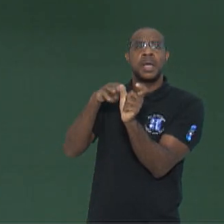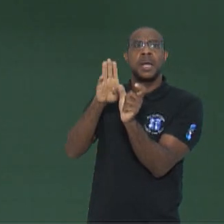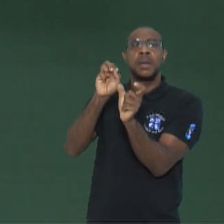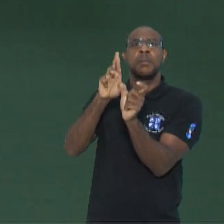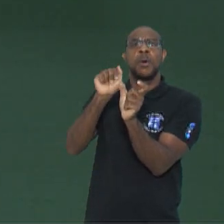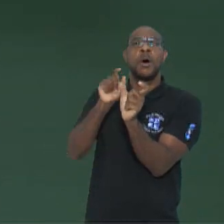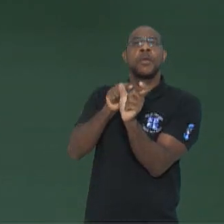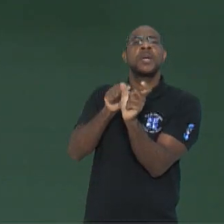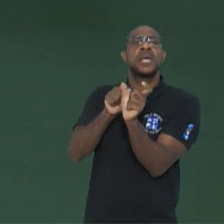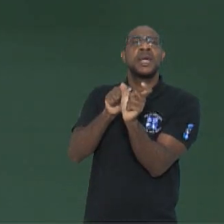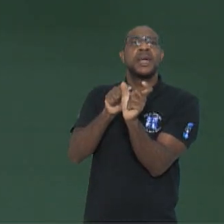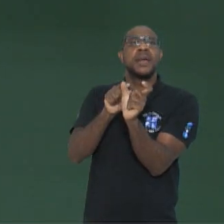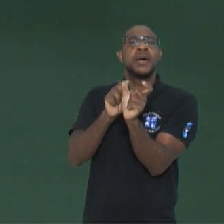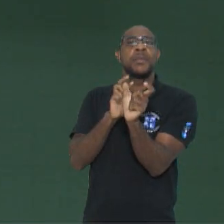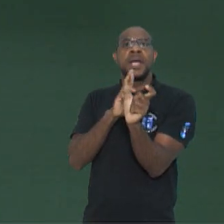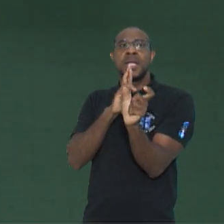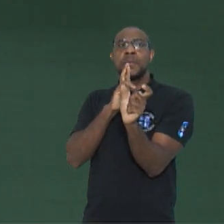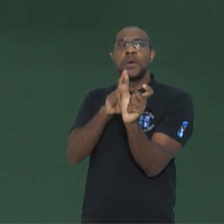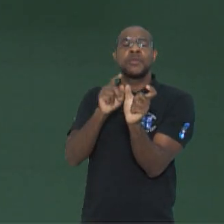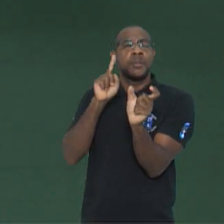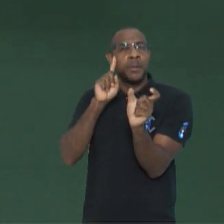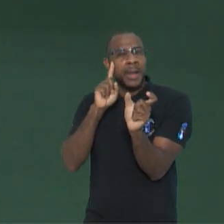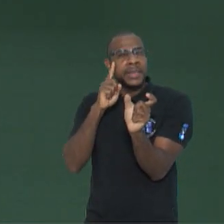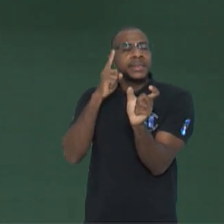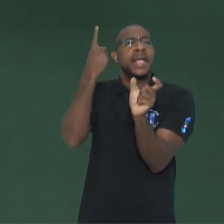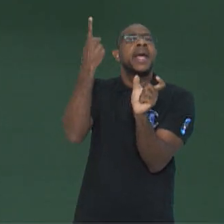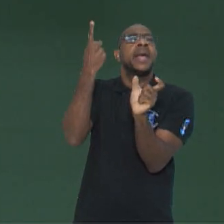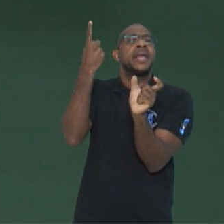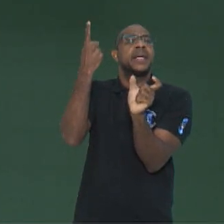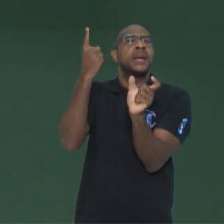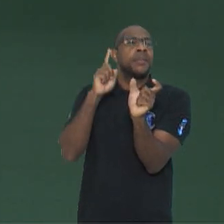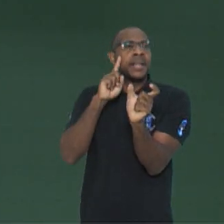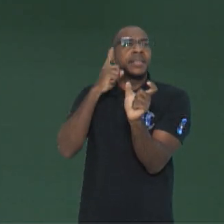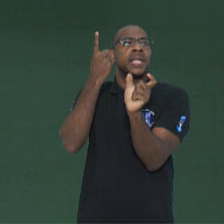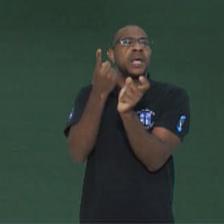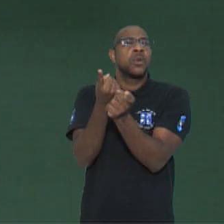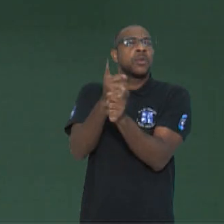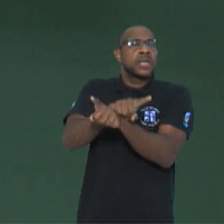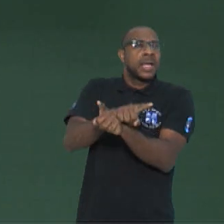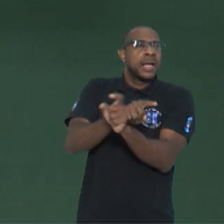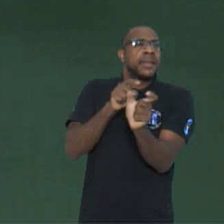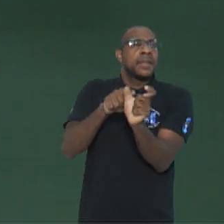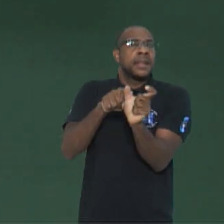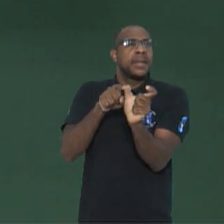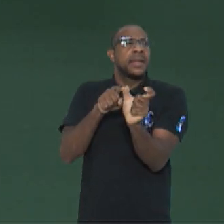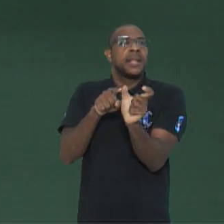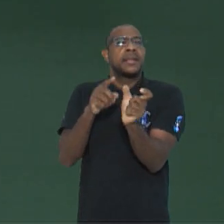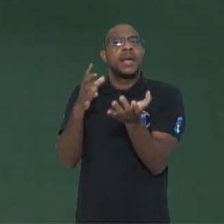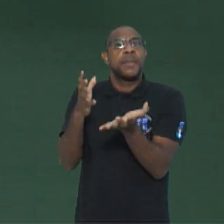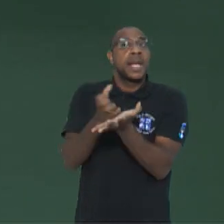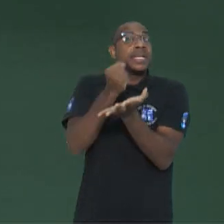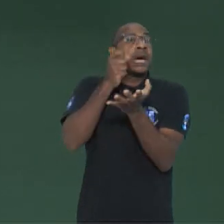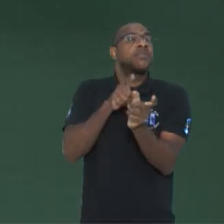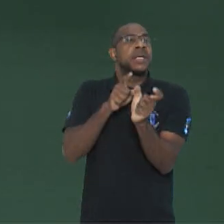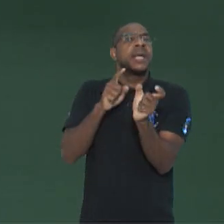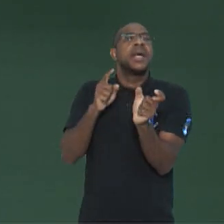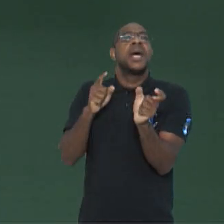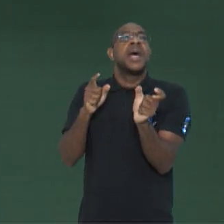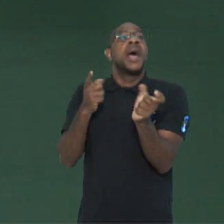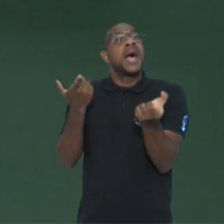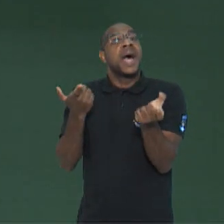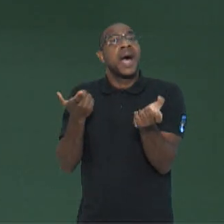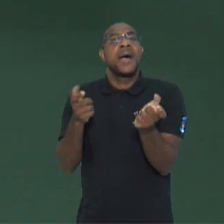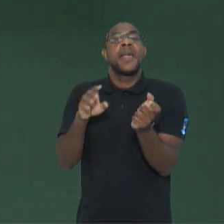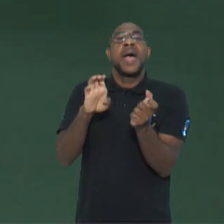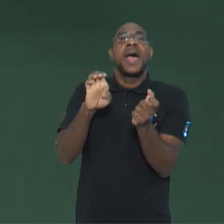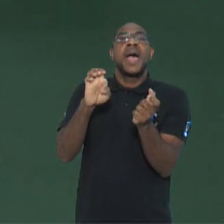de ressalva, Então, ele dá a ideia contrária, mas ele faz aquela ressalva. Embora hoje esteja